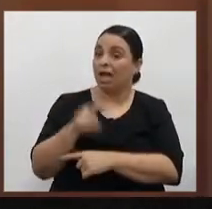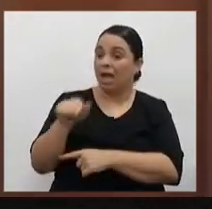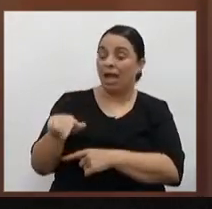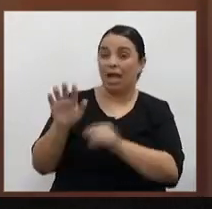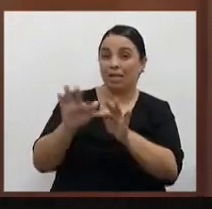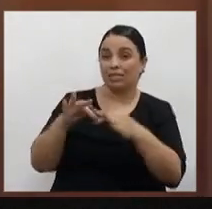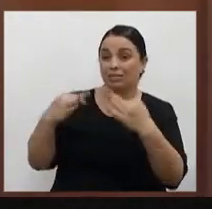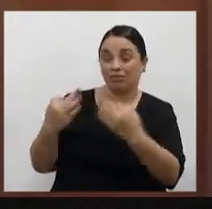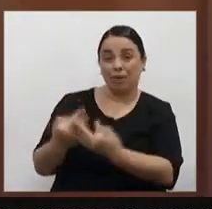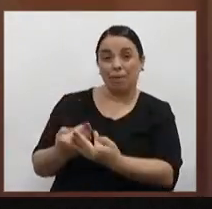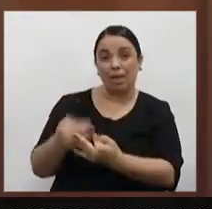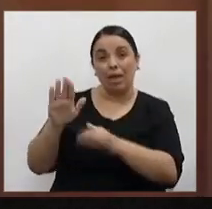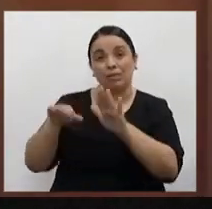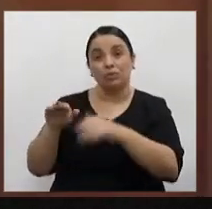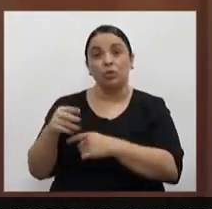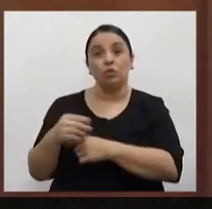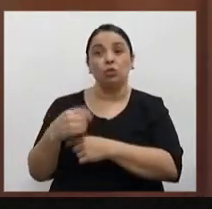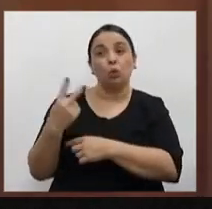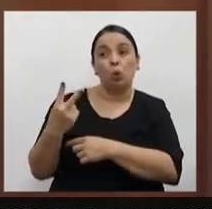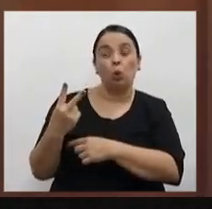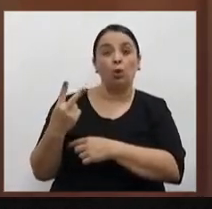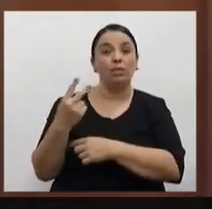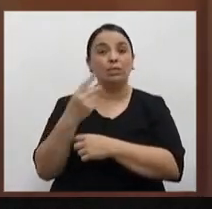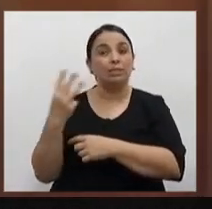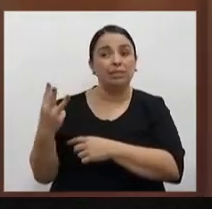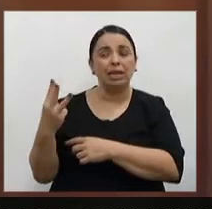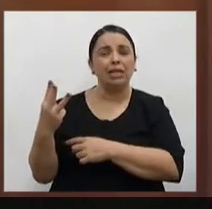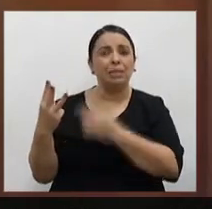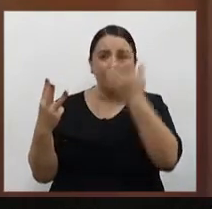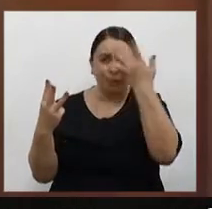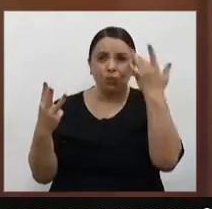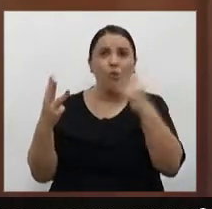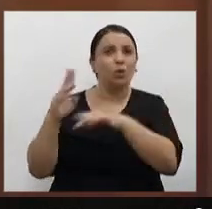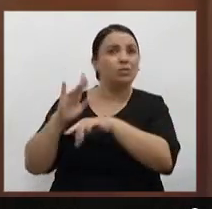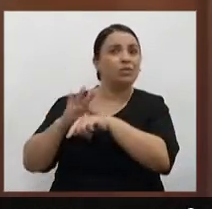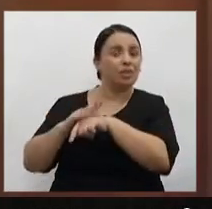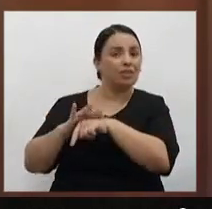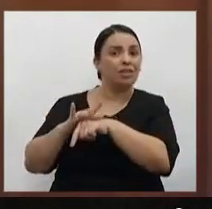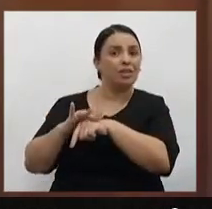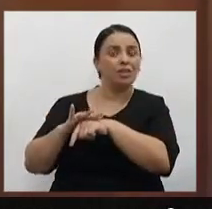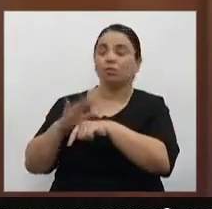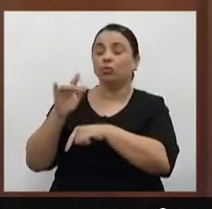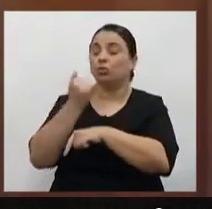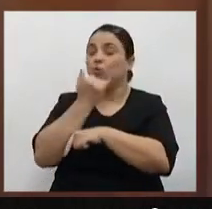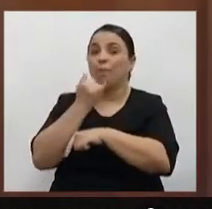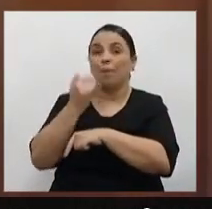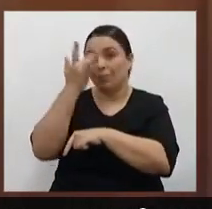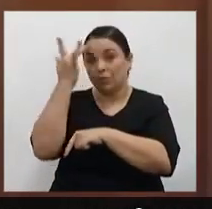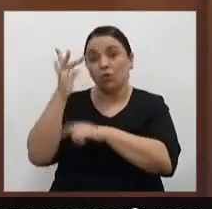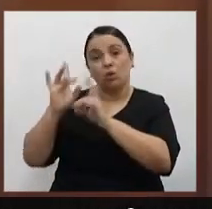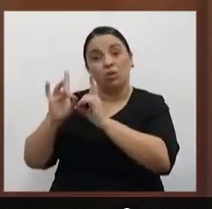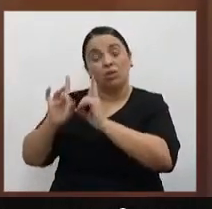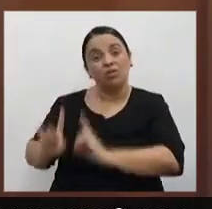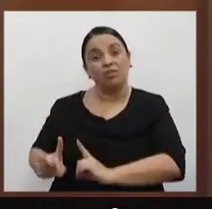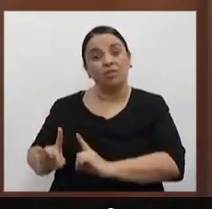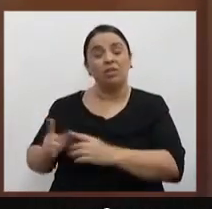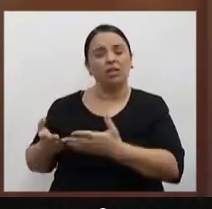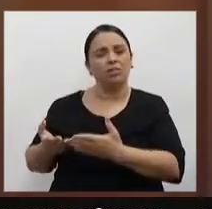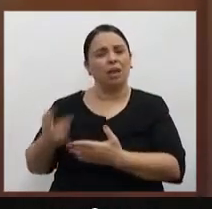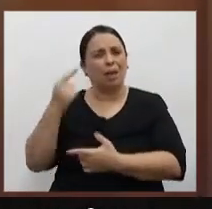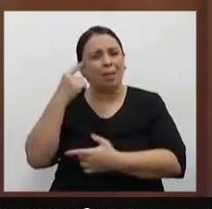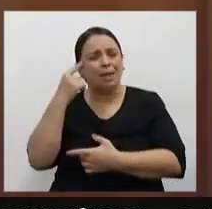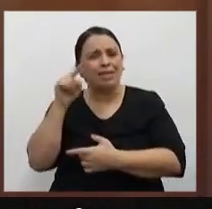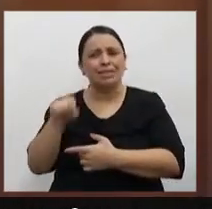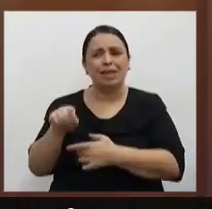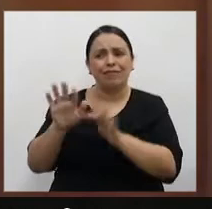vezes, 2, 3, né, pessoas com deficiência. E aí a gente pensa nesses pais que